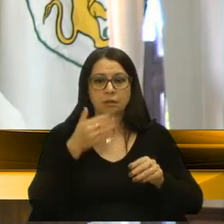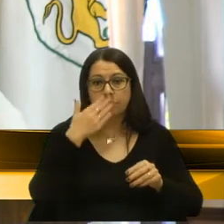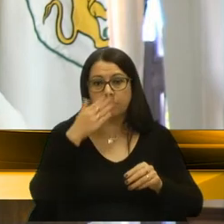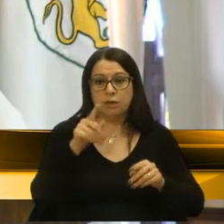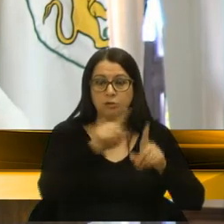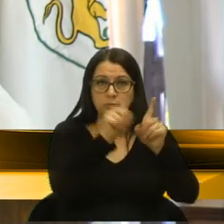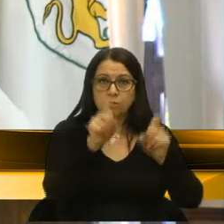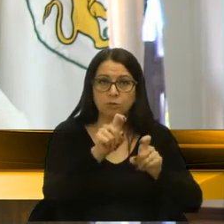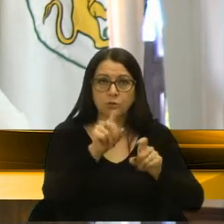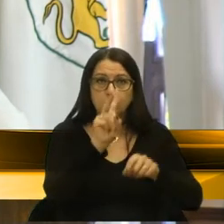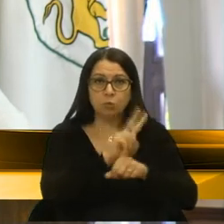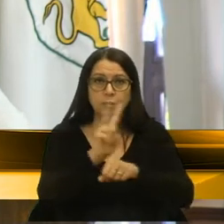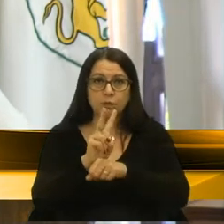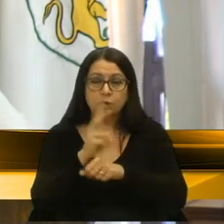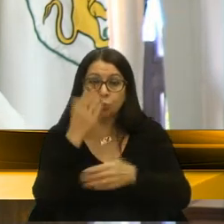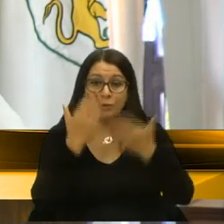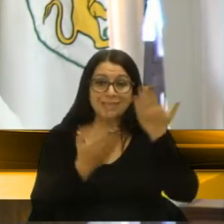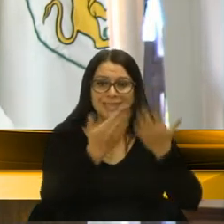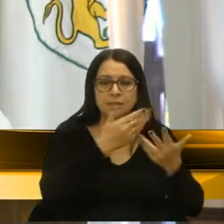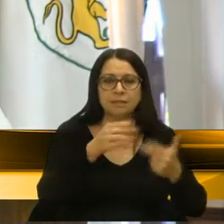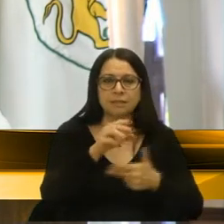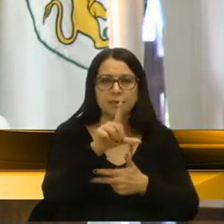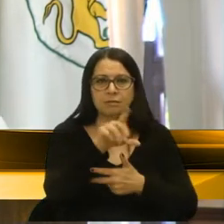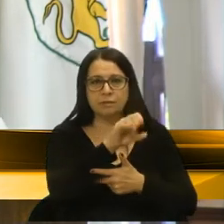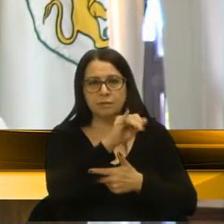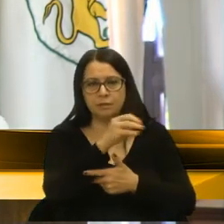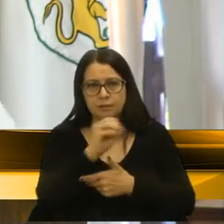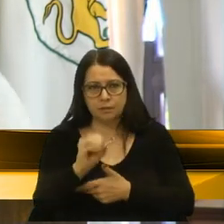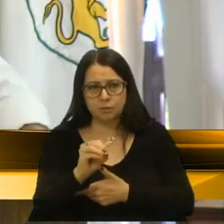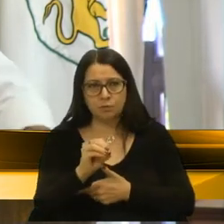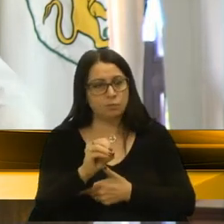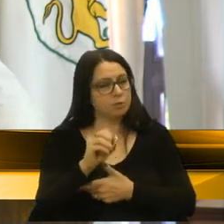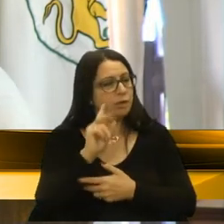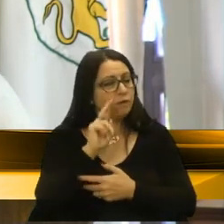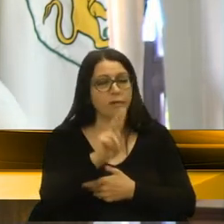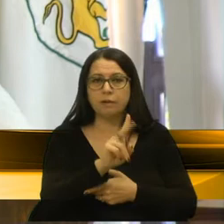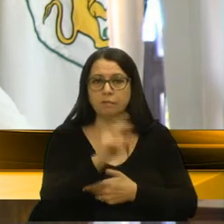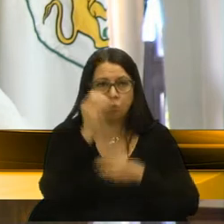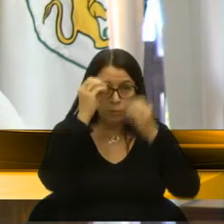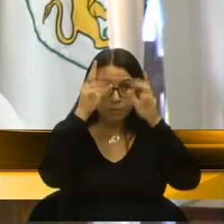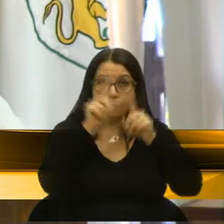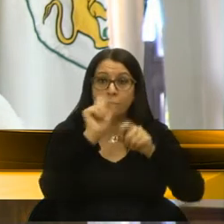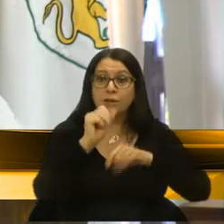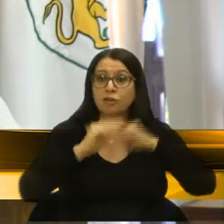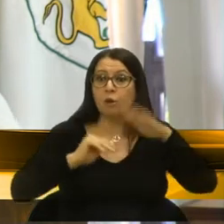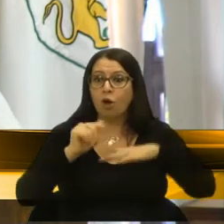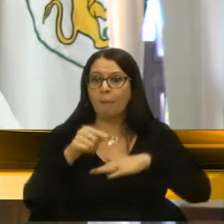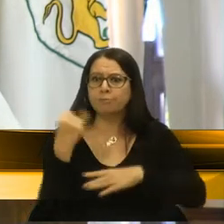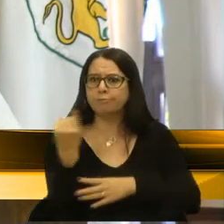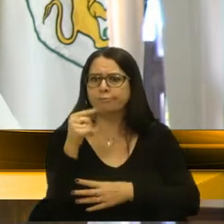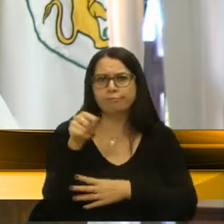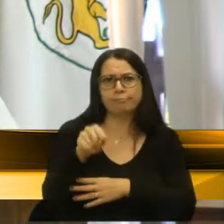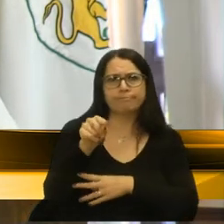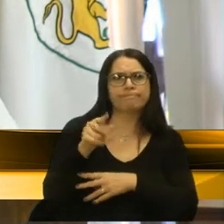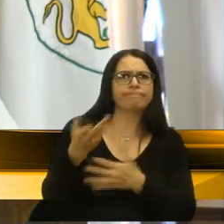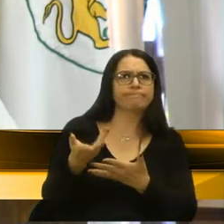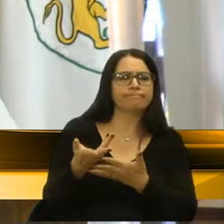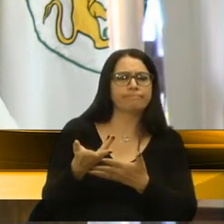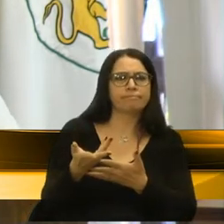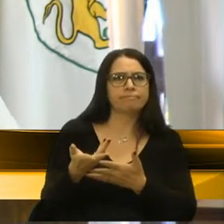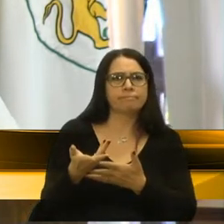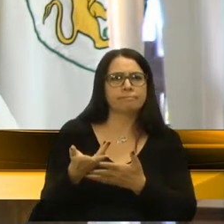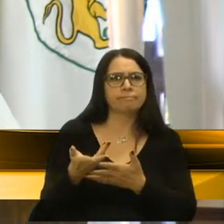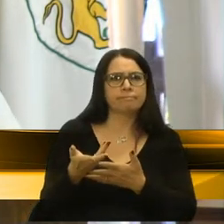da licitação. Então, que nós leve ao conhecimento deles. Não podemos deixar com uma obra tão importante dessa,